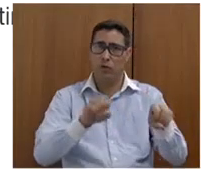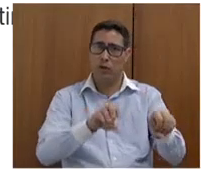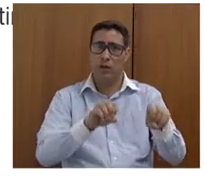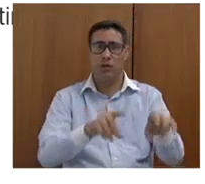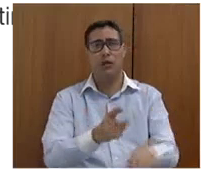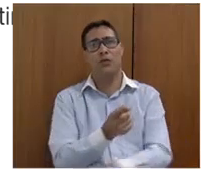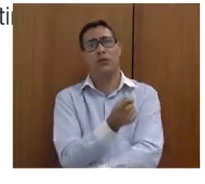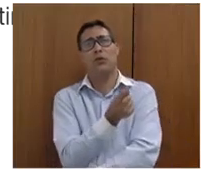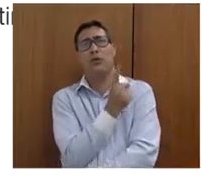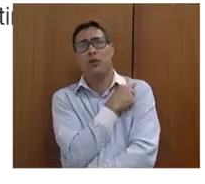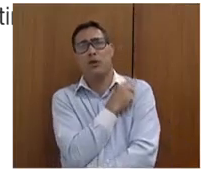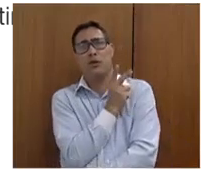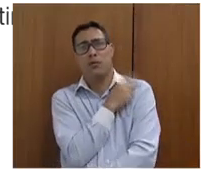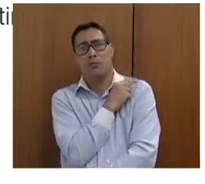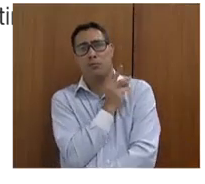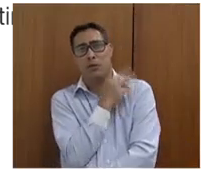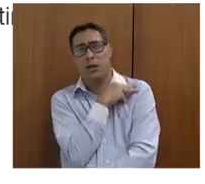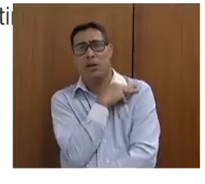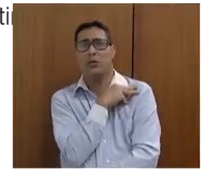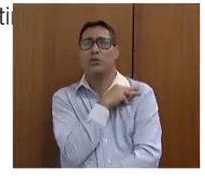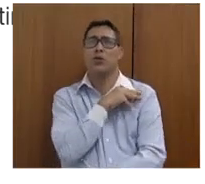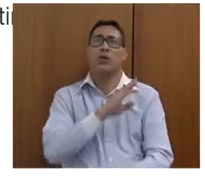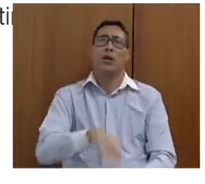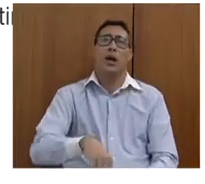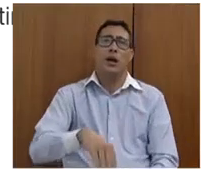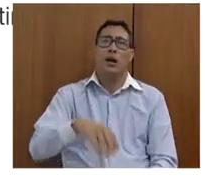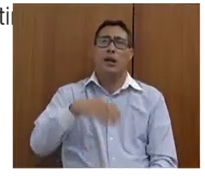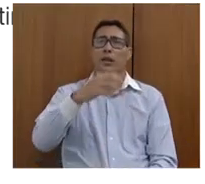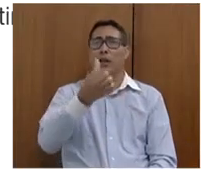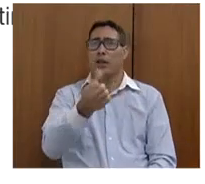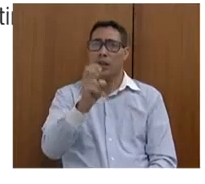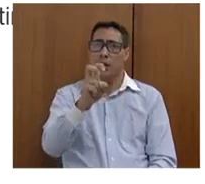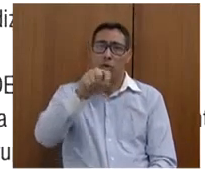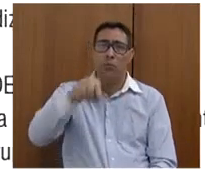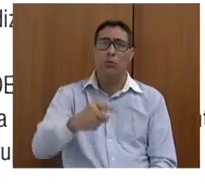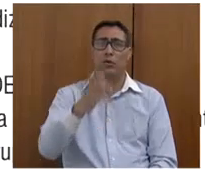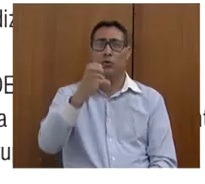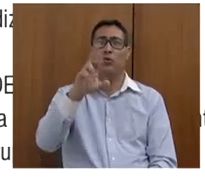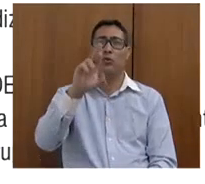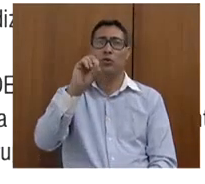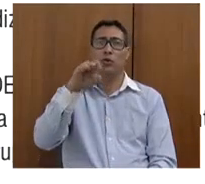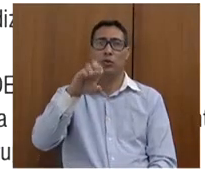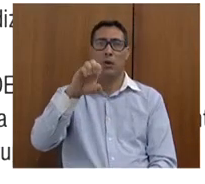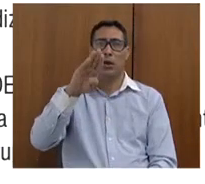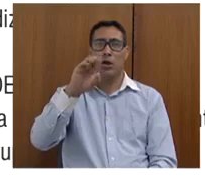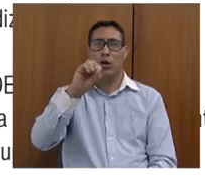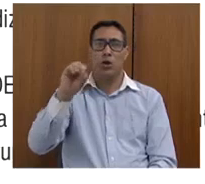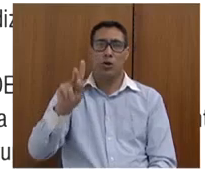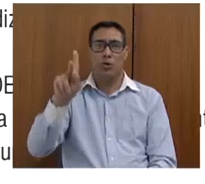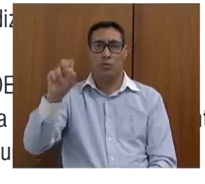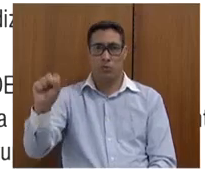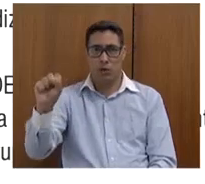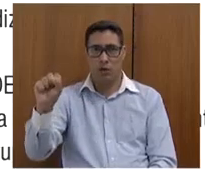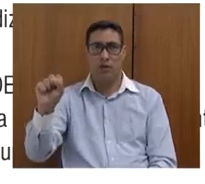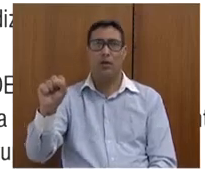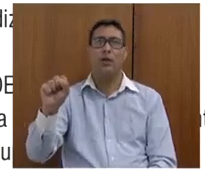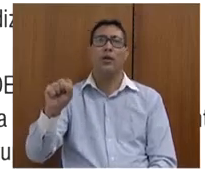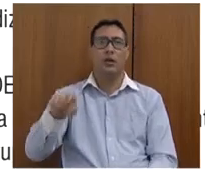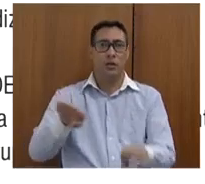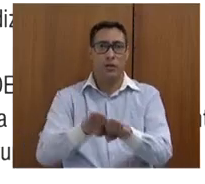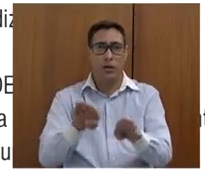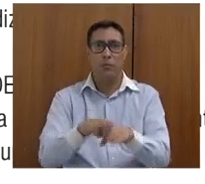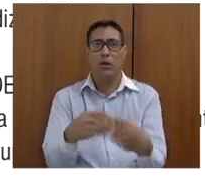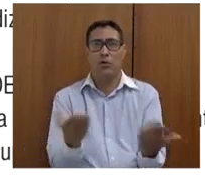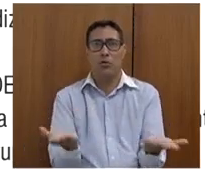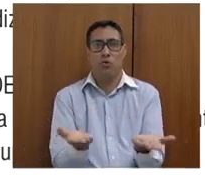distribuição mais de 65 mil books investimento de 123 milhões e lançamos